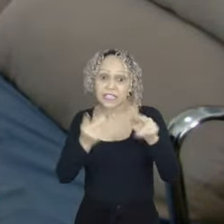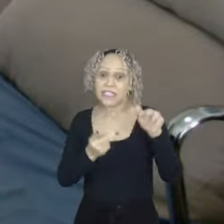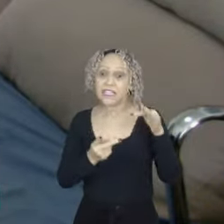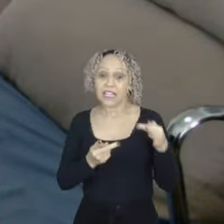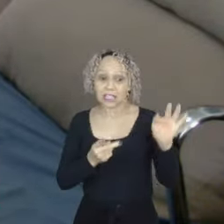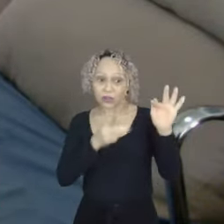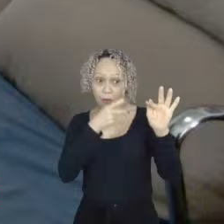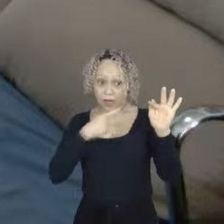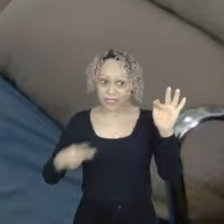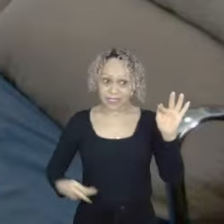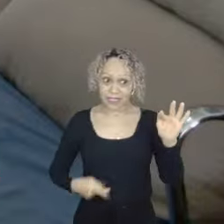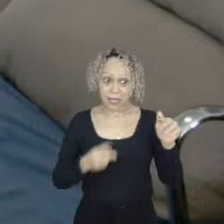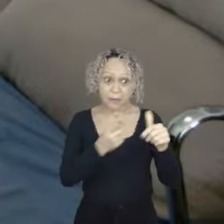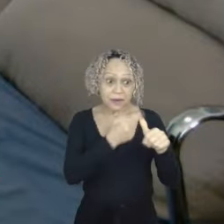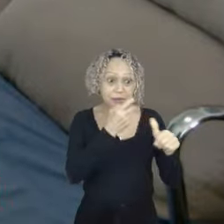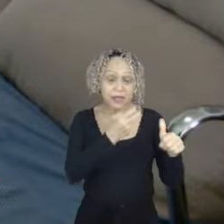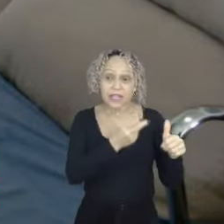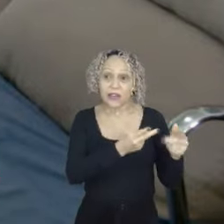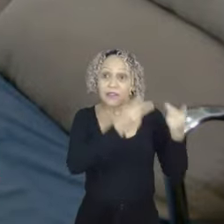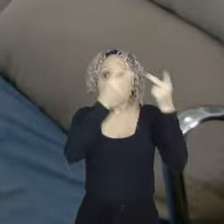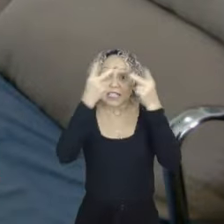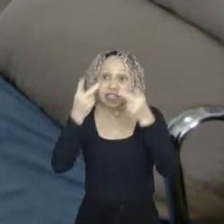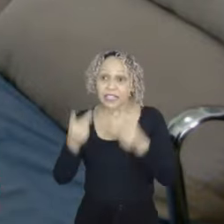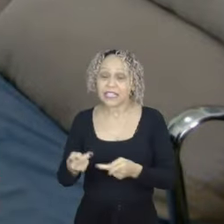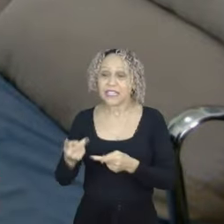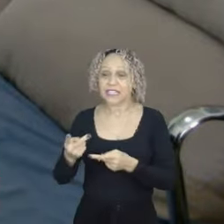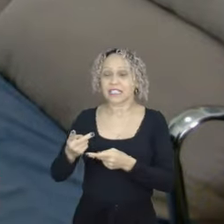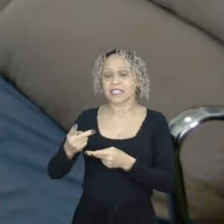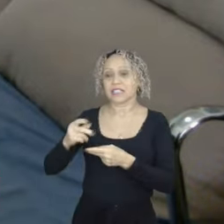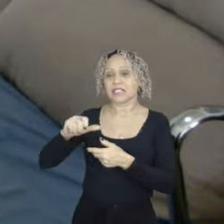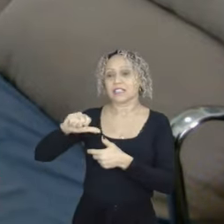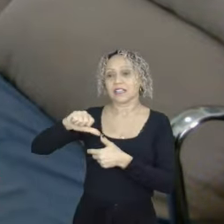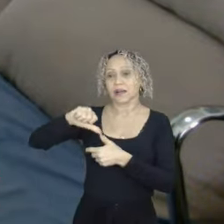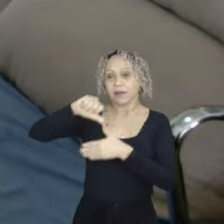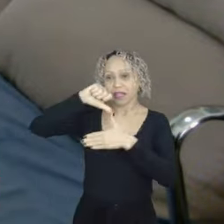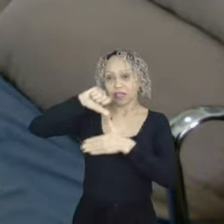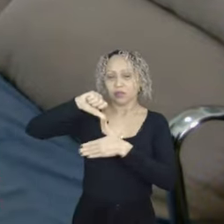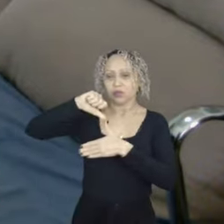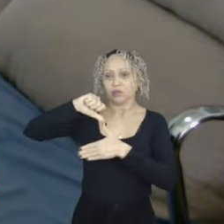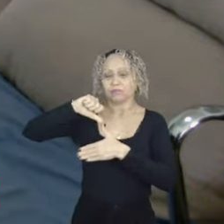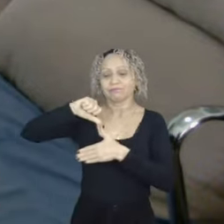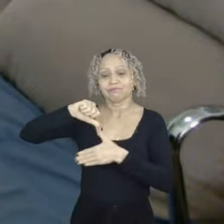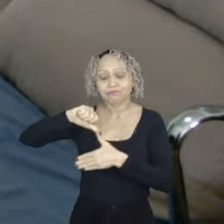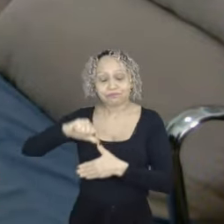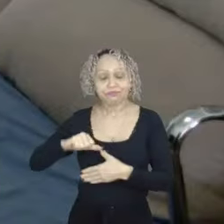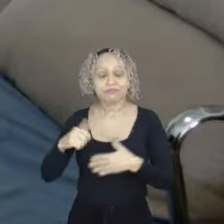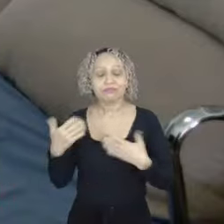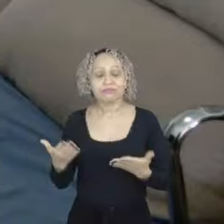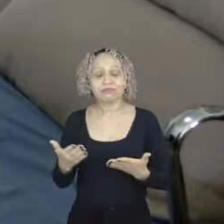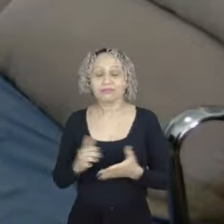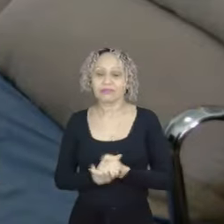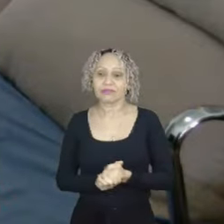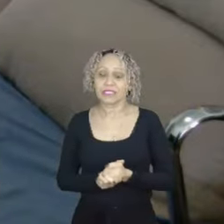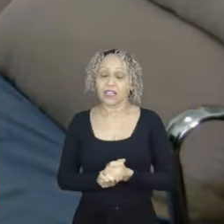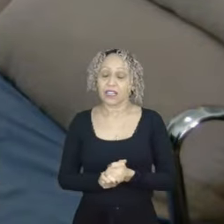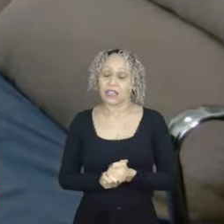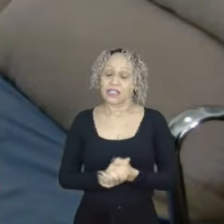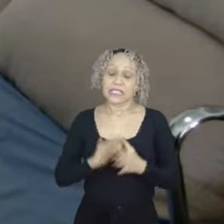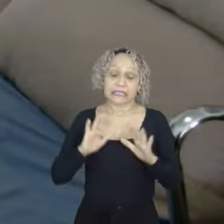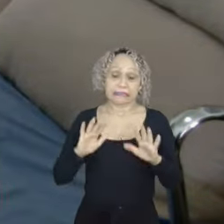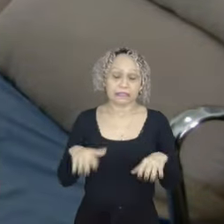também um novo momento aí das relações entre Brasil e França, especialmente depois do desastre que a gente